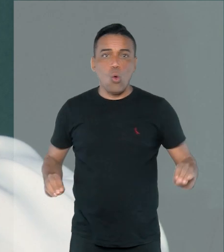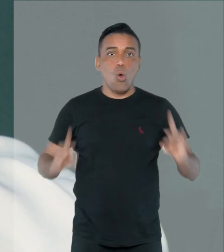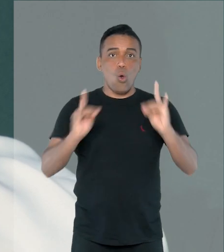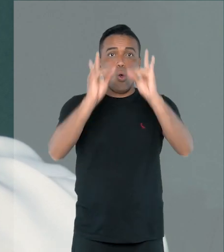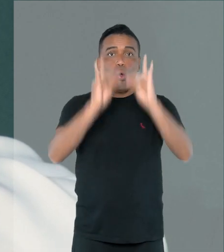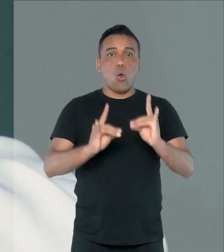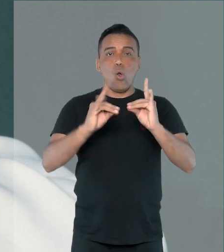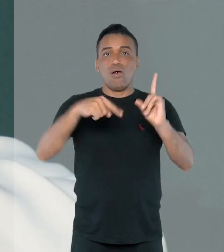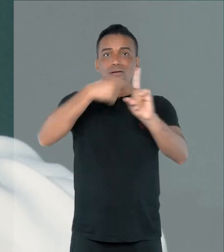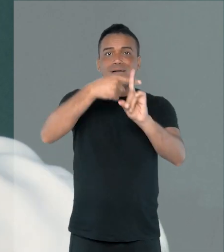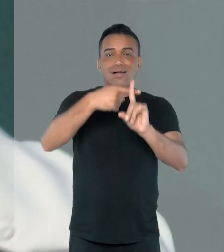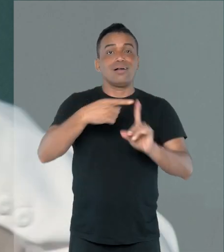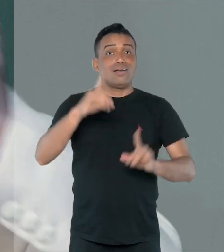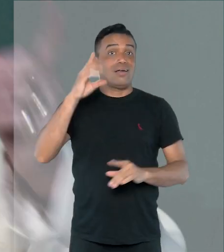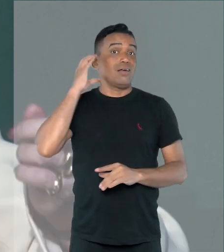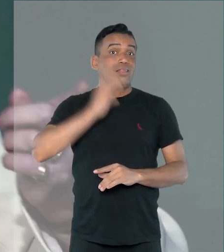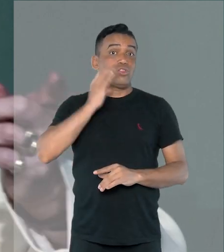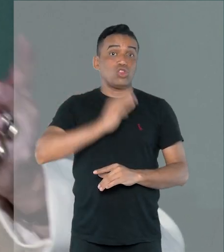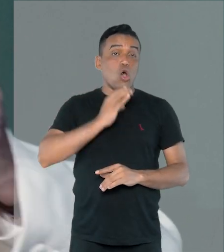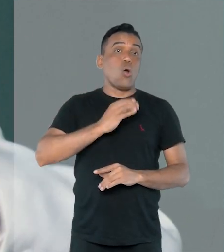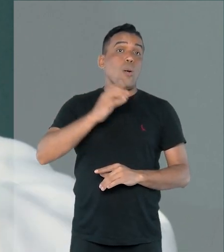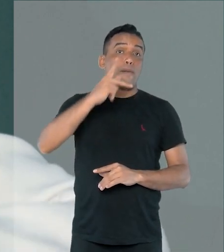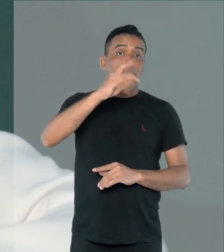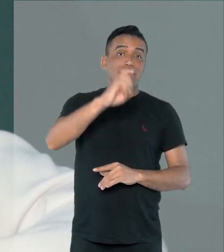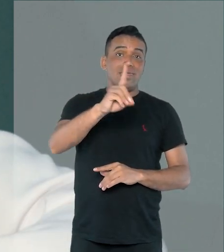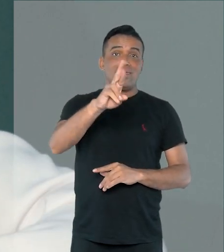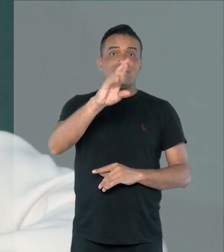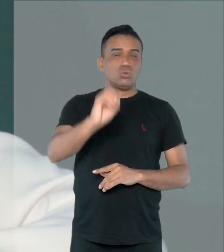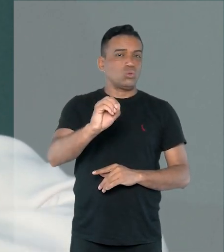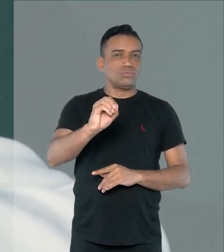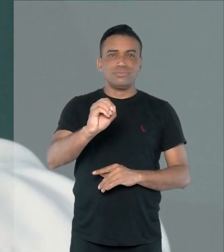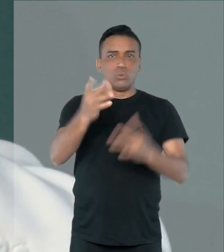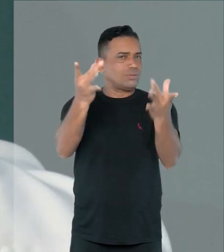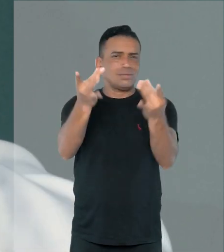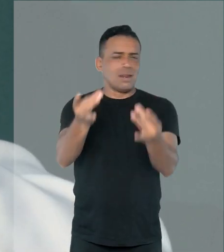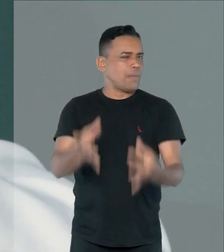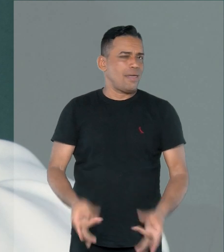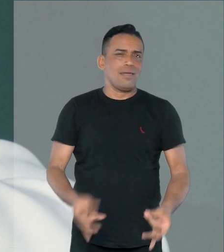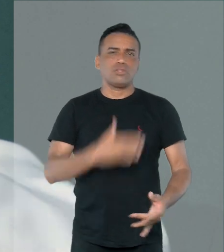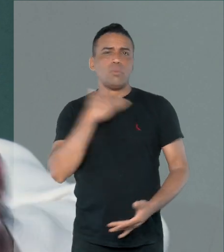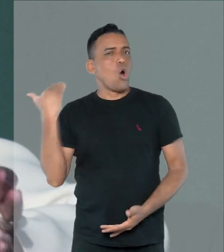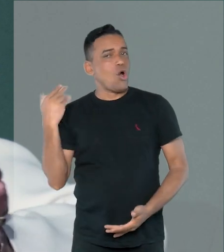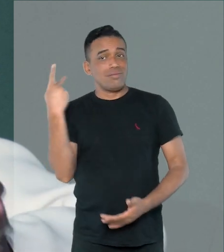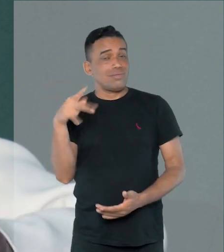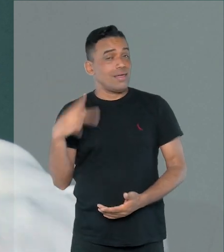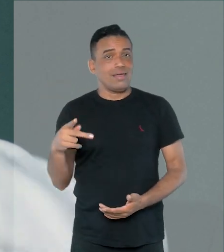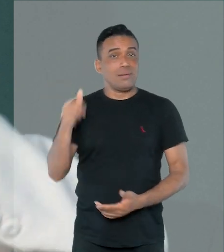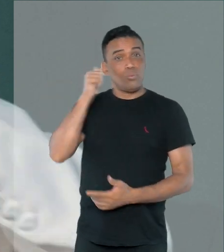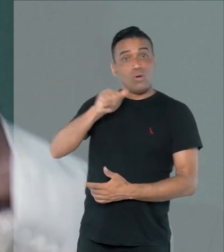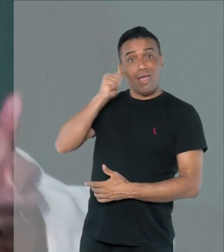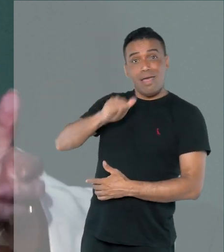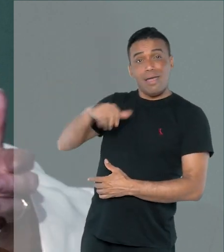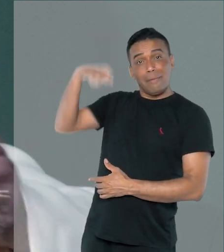uma descrição da morte dele espetacular, de uma princesa espanhola, prima. Incrível isso,